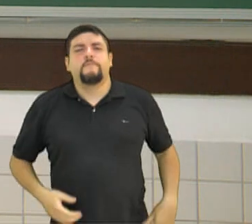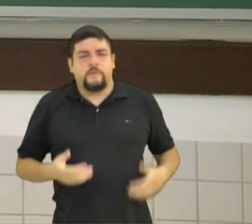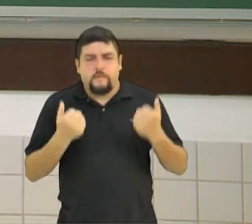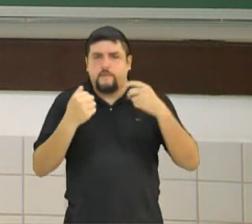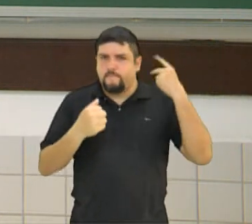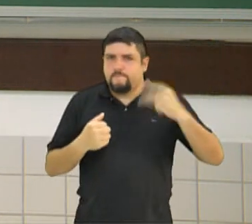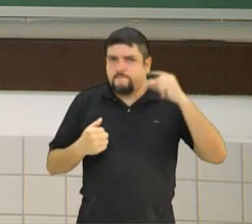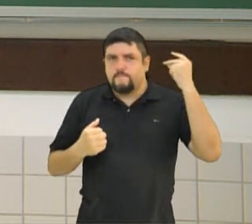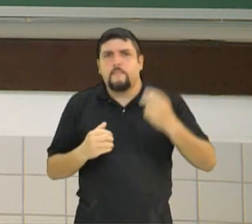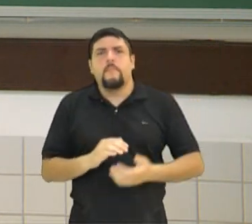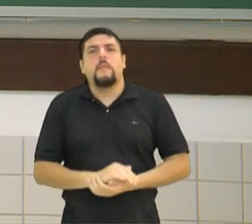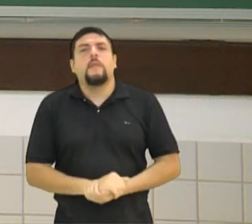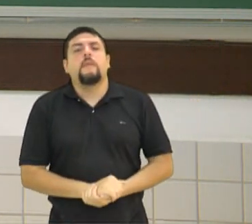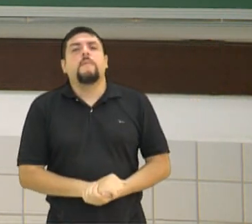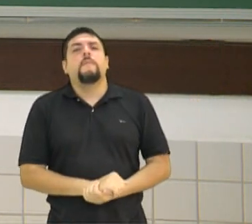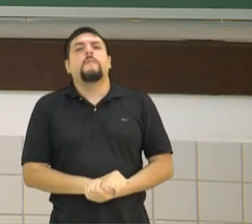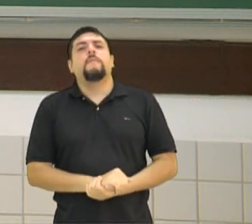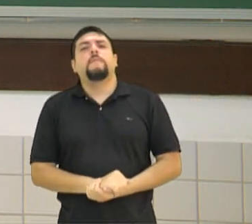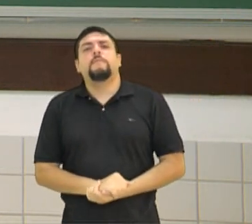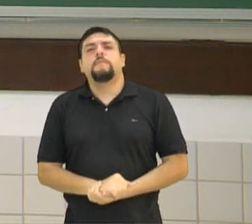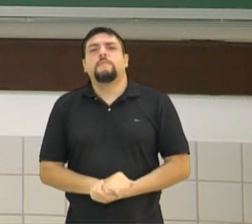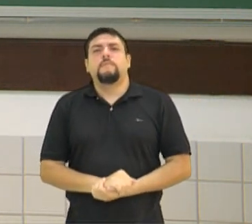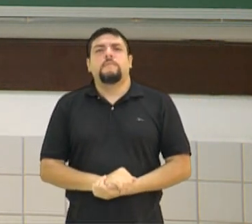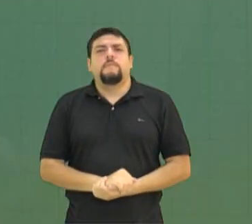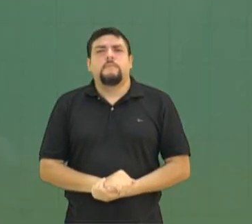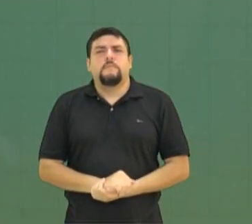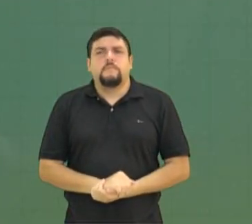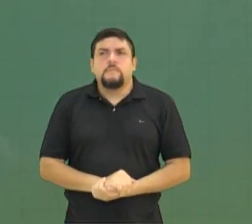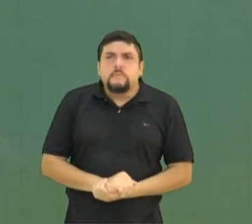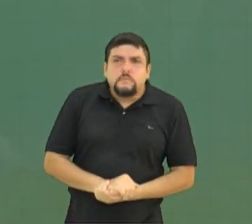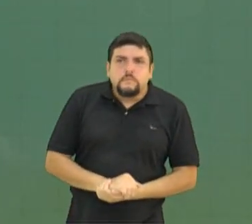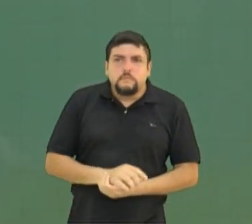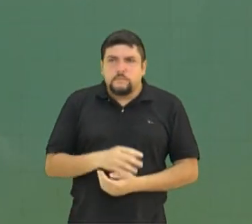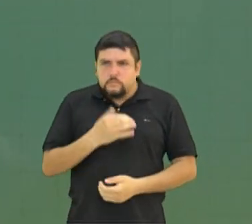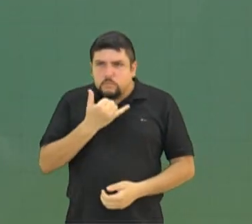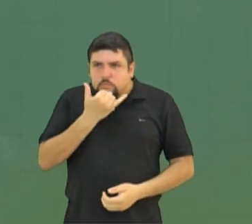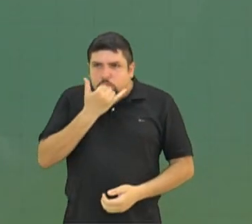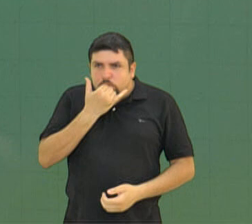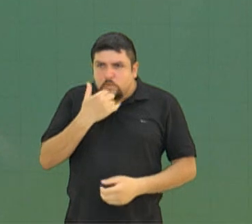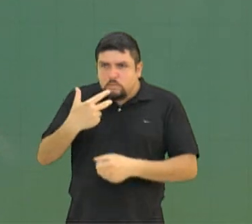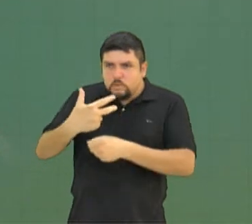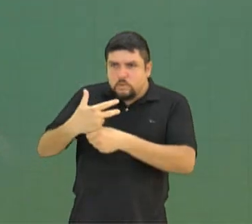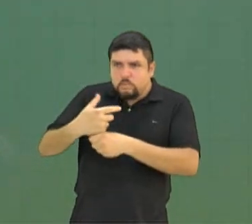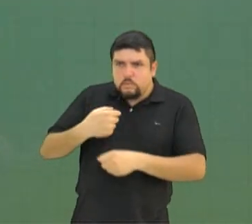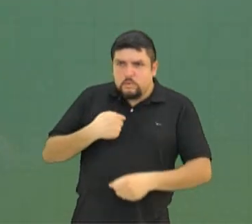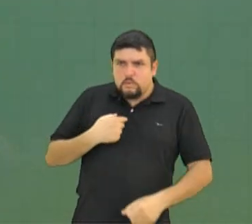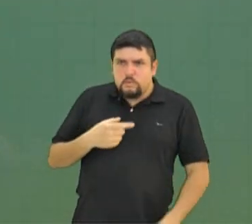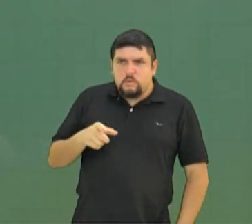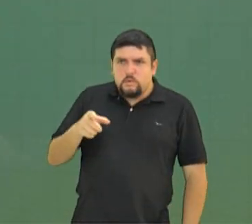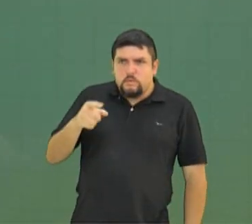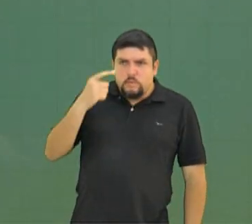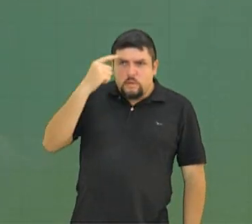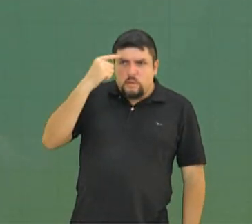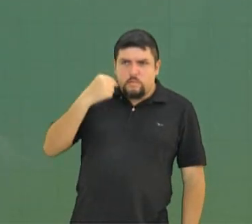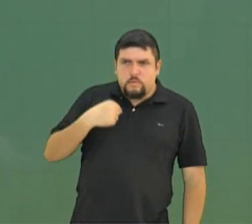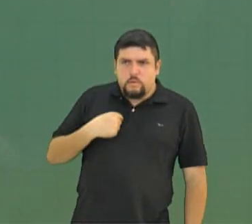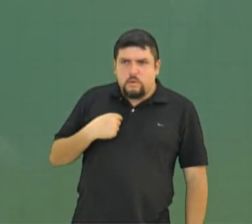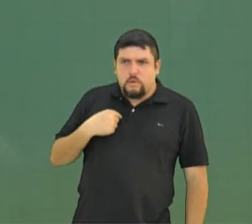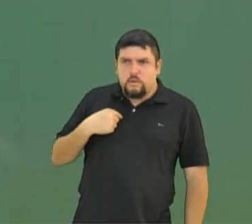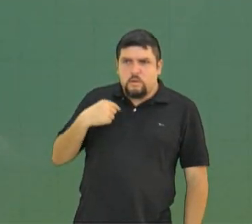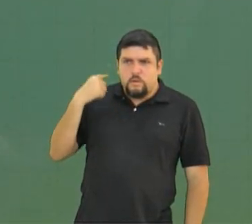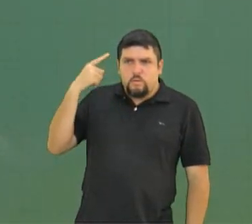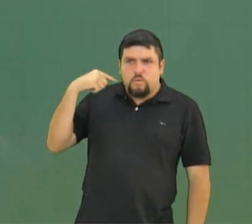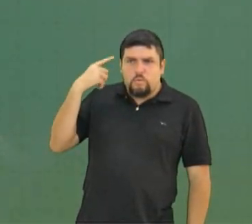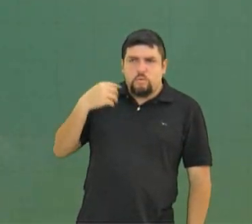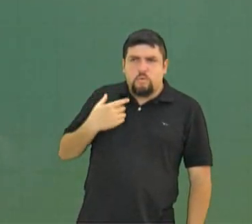tá. Vamos lá. O pessoal deve achar, a produção olha assim, tipo, não, velho, não tá sendo tão... Não